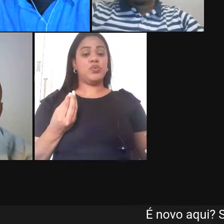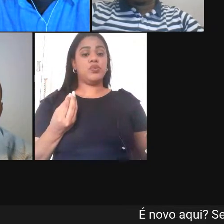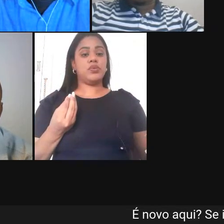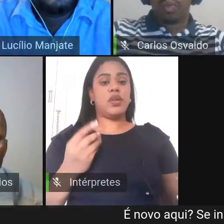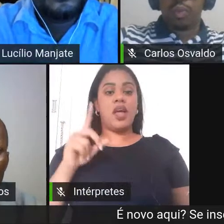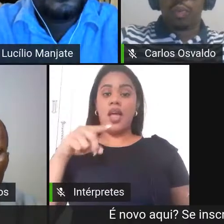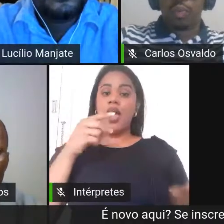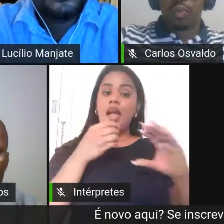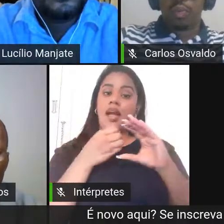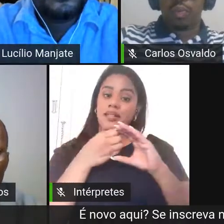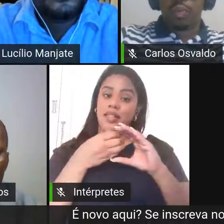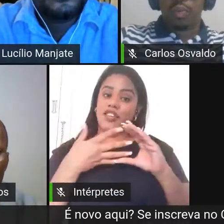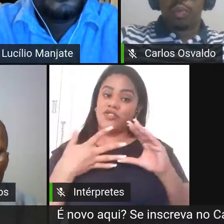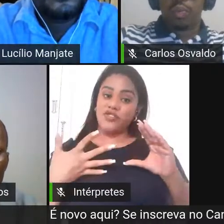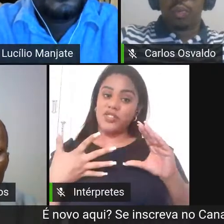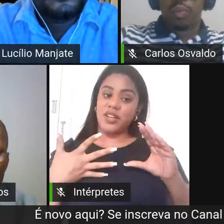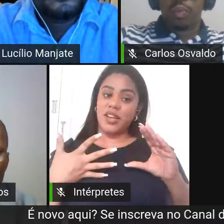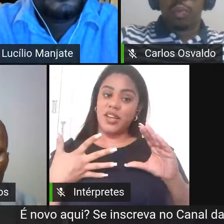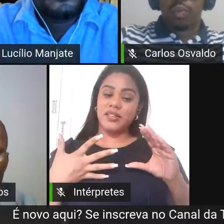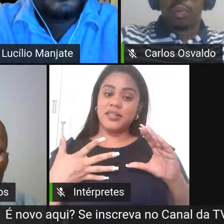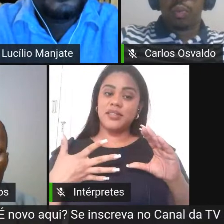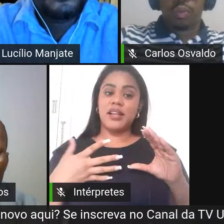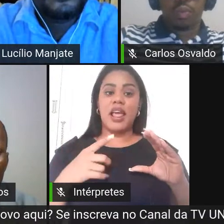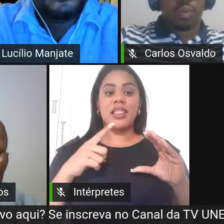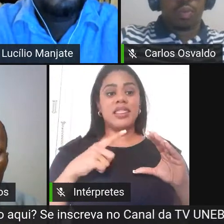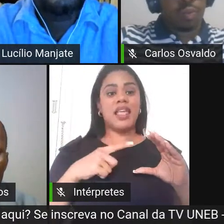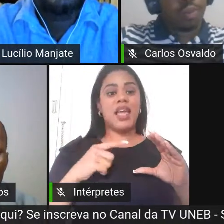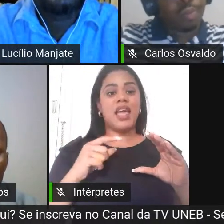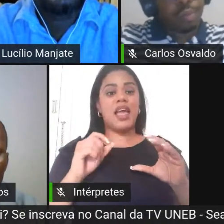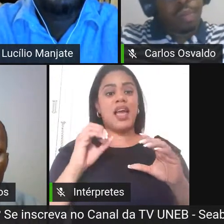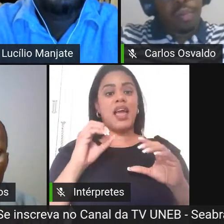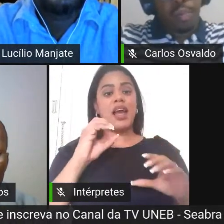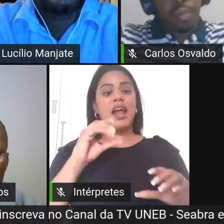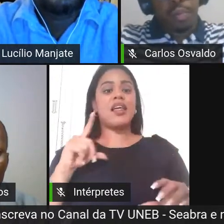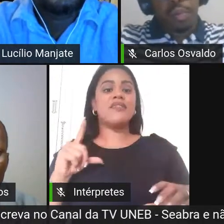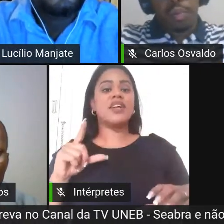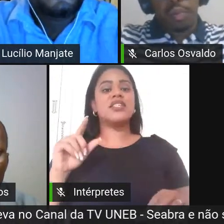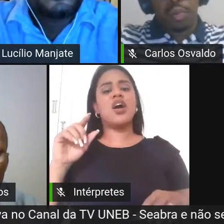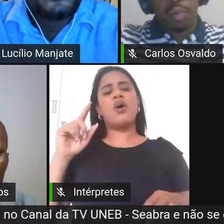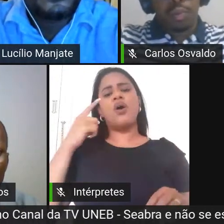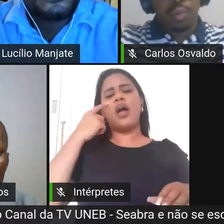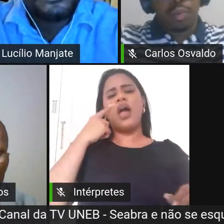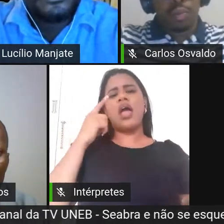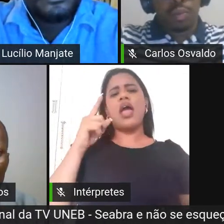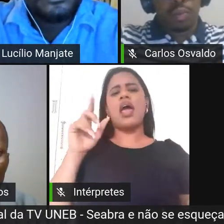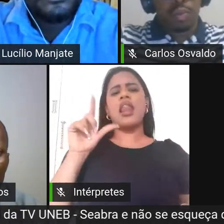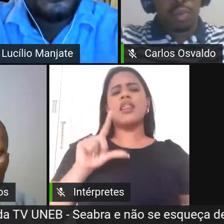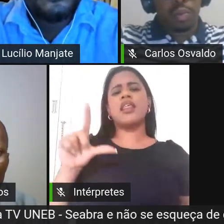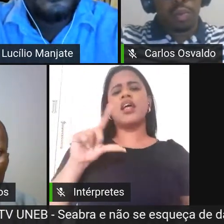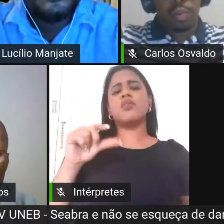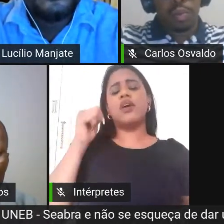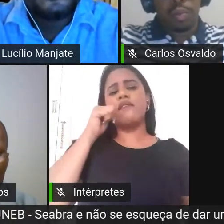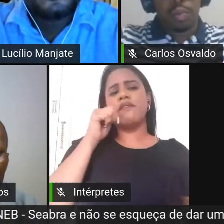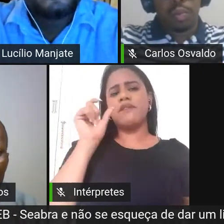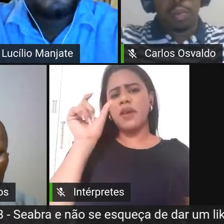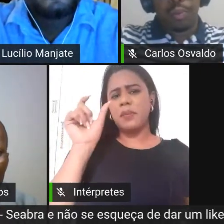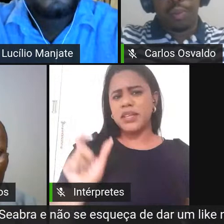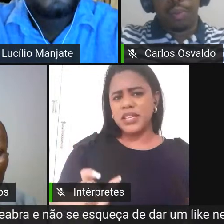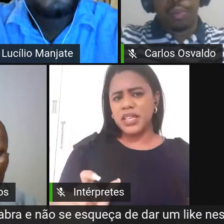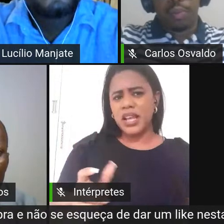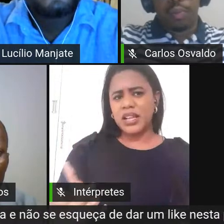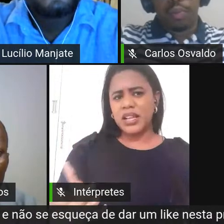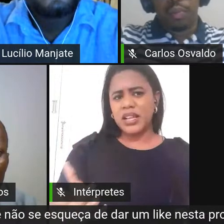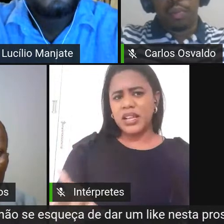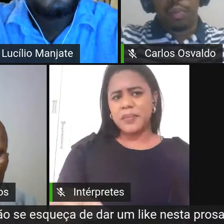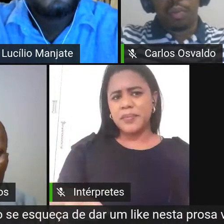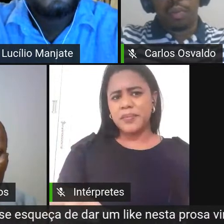É um aspecto, por exemplo. Esta coisa da classificação da literatura como literatura feminina é